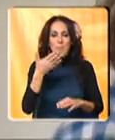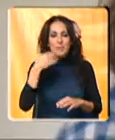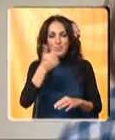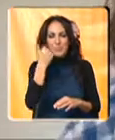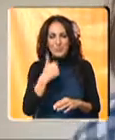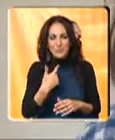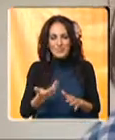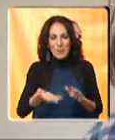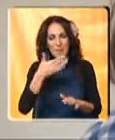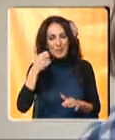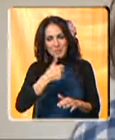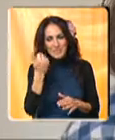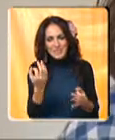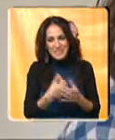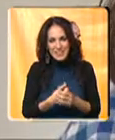bonito,